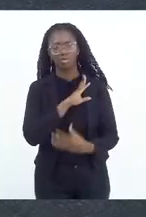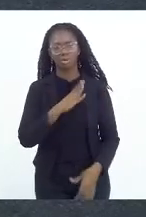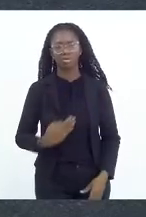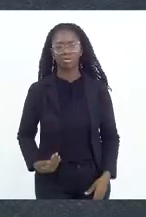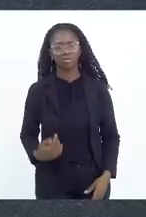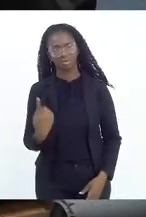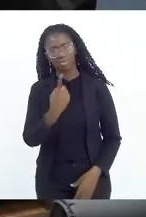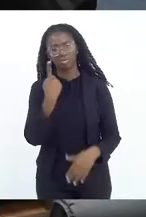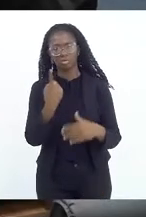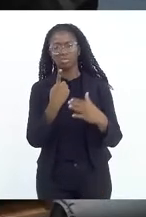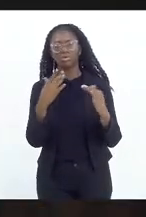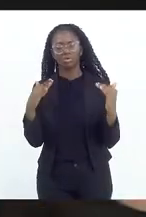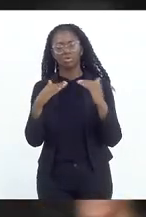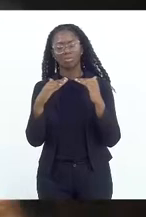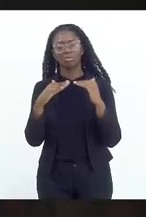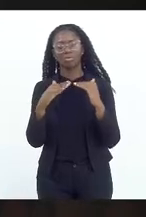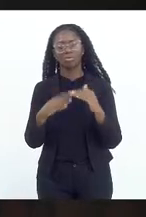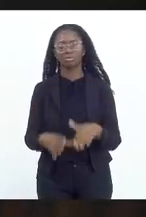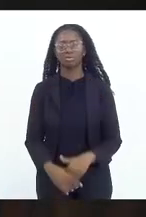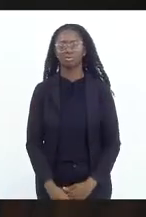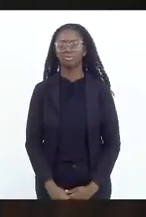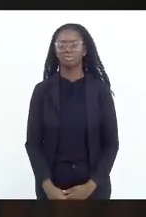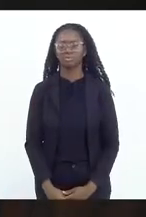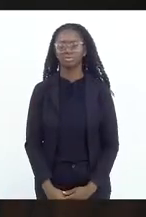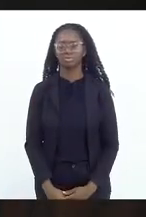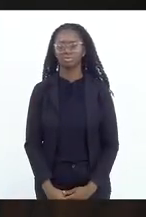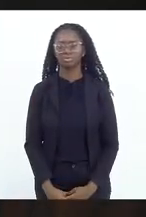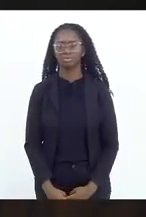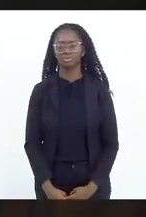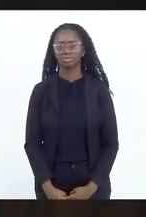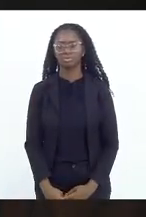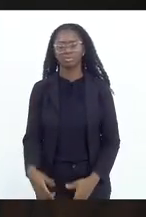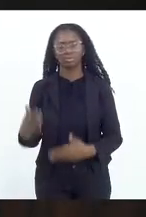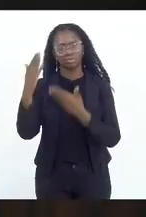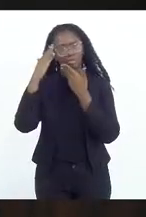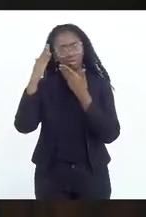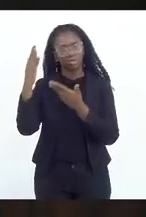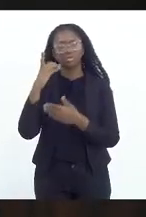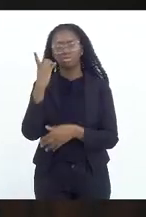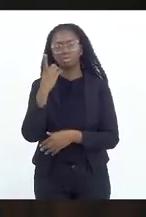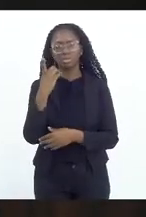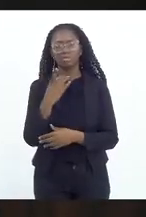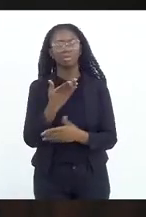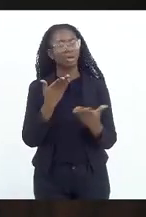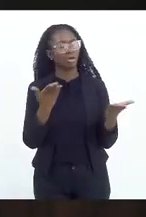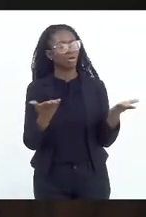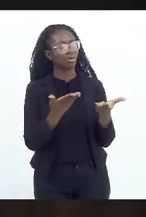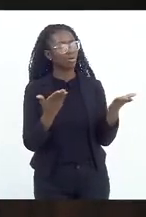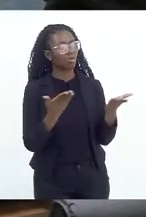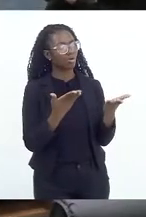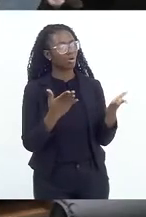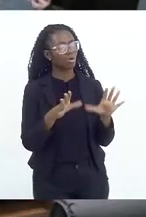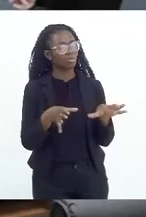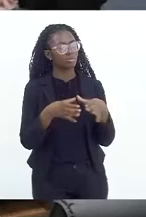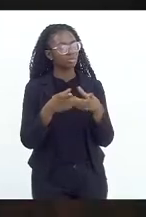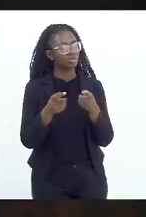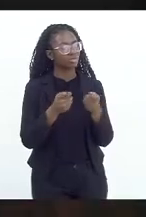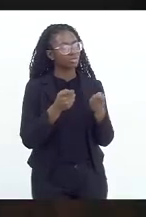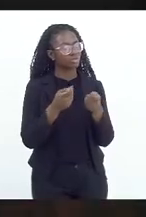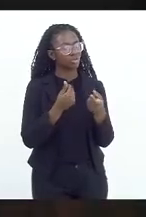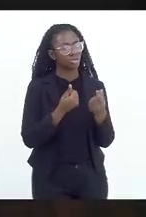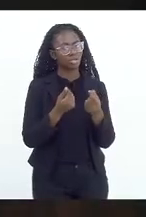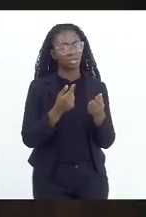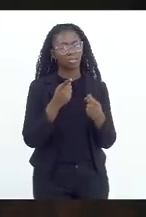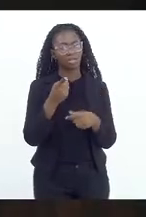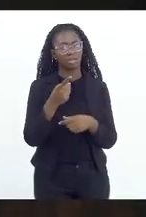parecer é favorável. Obrigado, deputada Marta Rocha. Pela Comissão de Orçamento, deputado Márcio Canella.